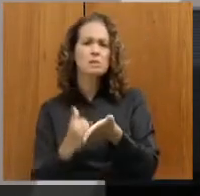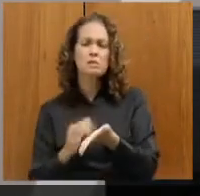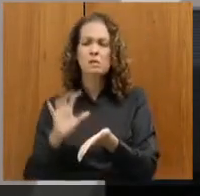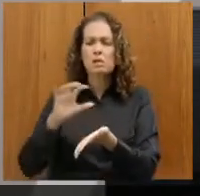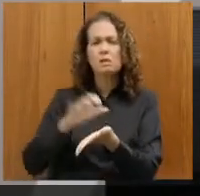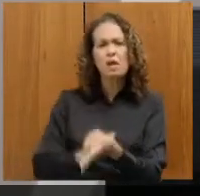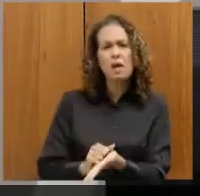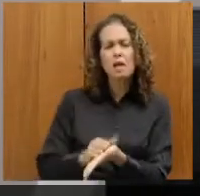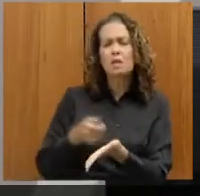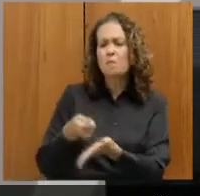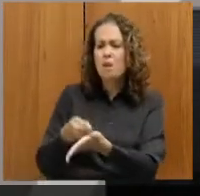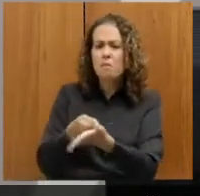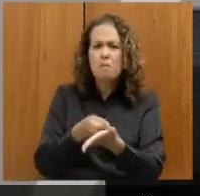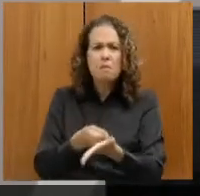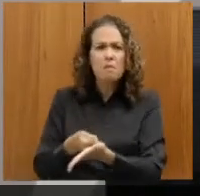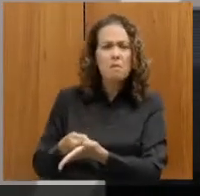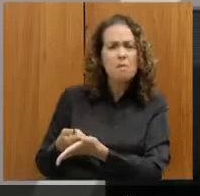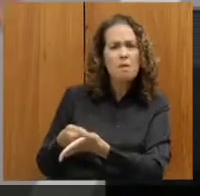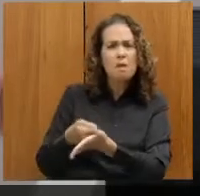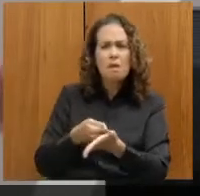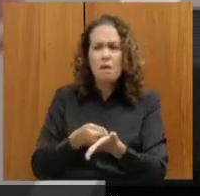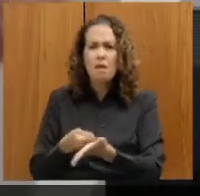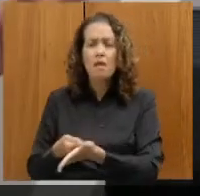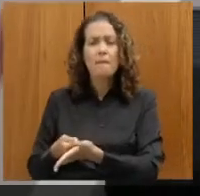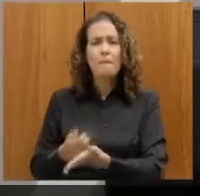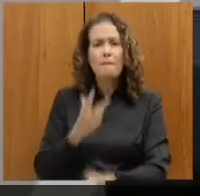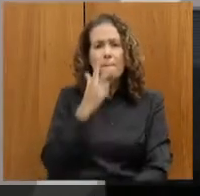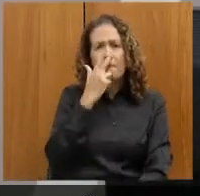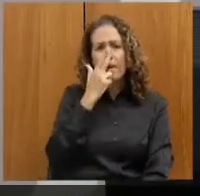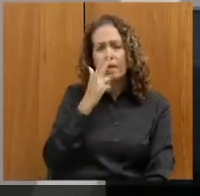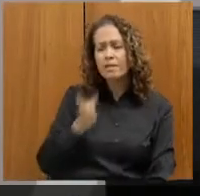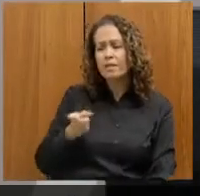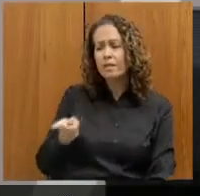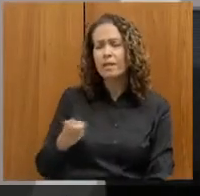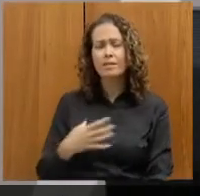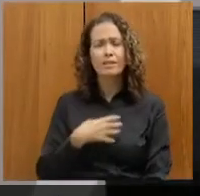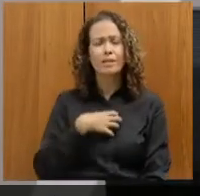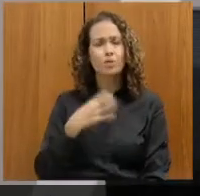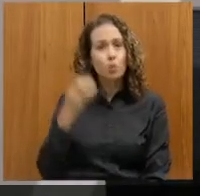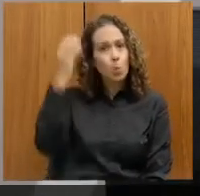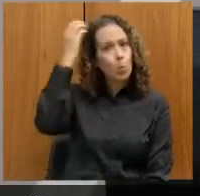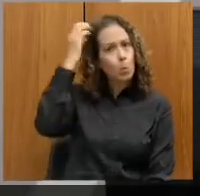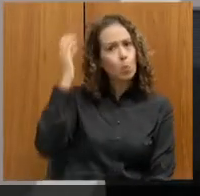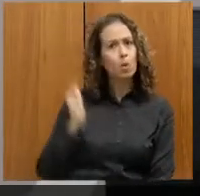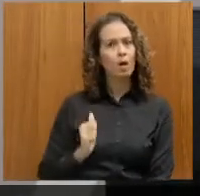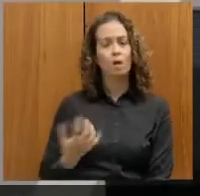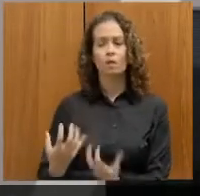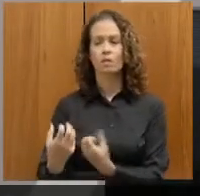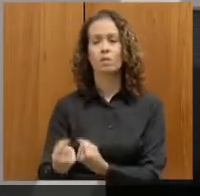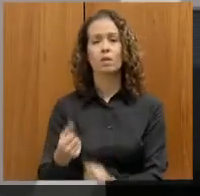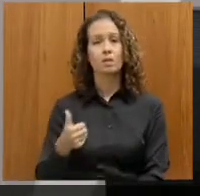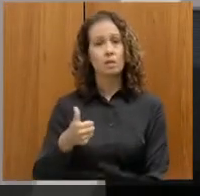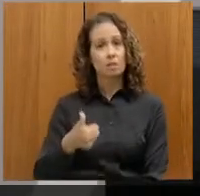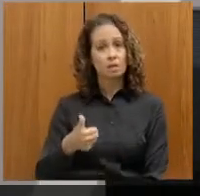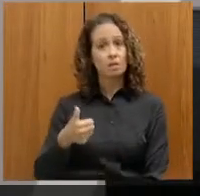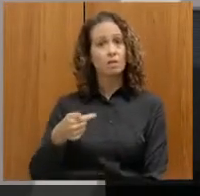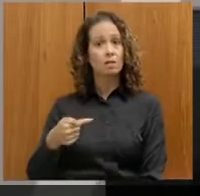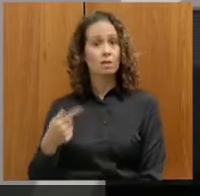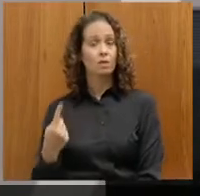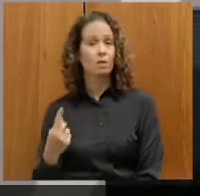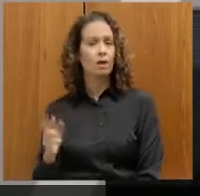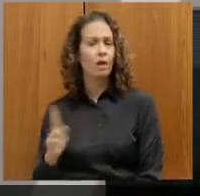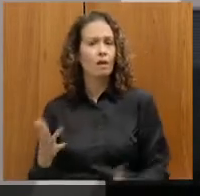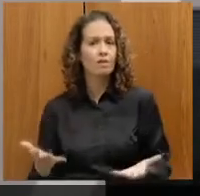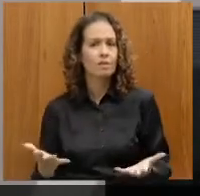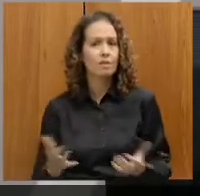mundo fica em cima né Ele é quase que culpabilizado por receber r$ 171 o estado abre